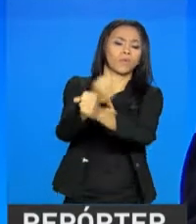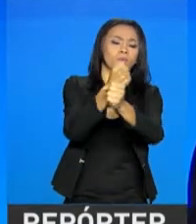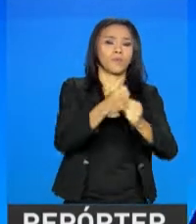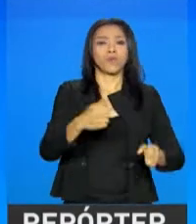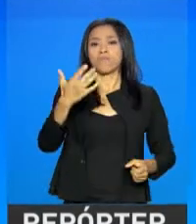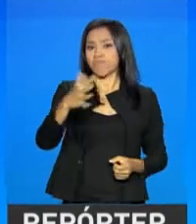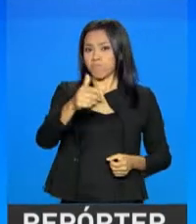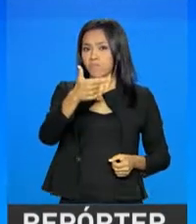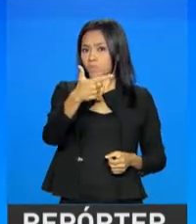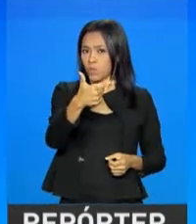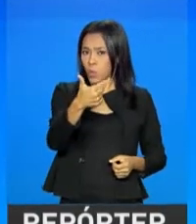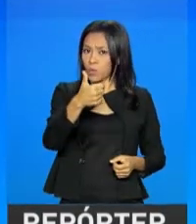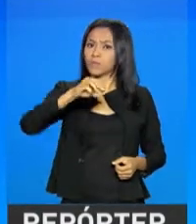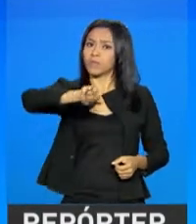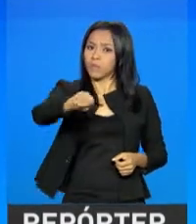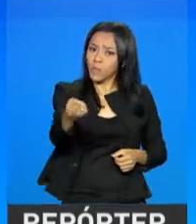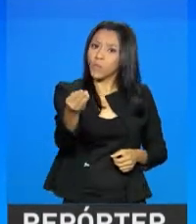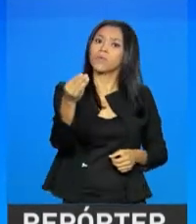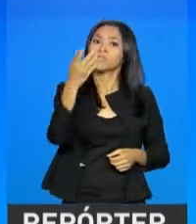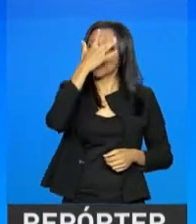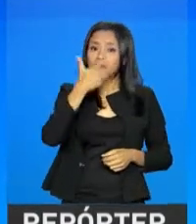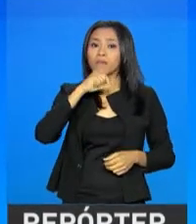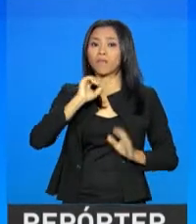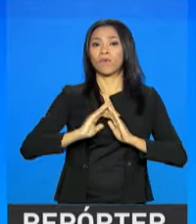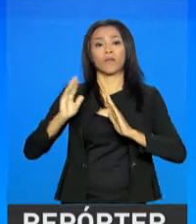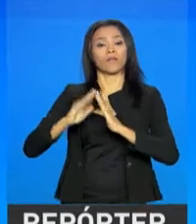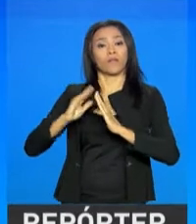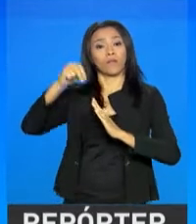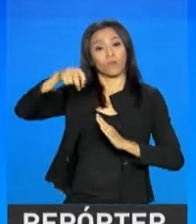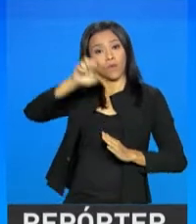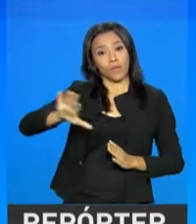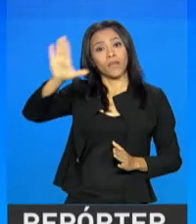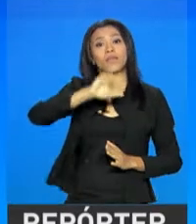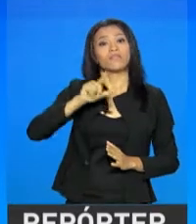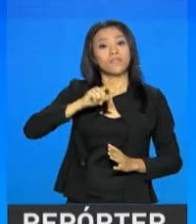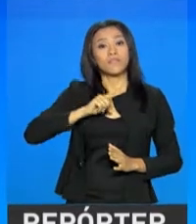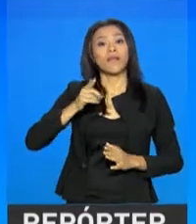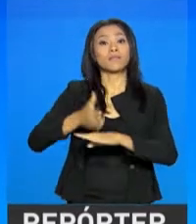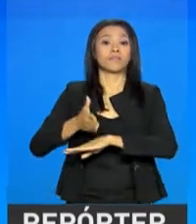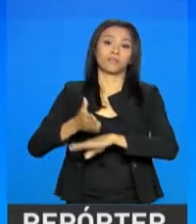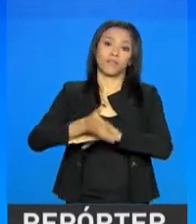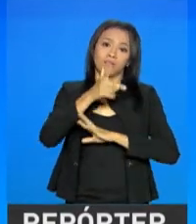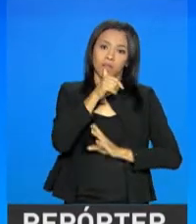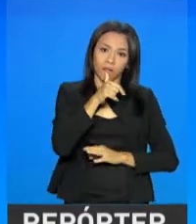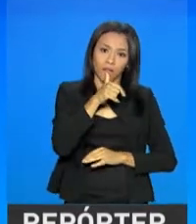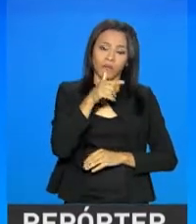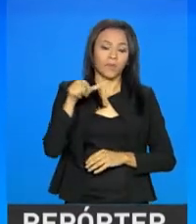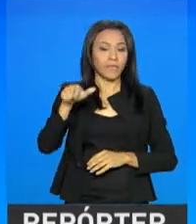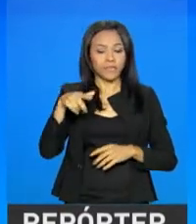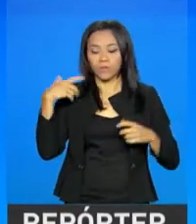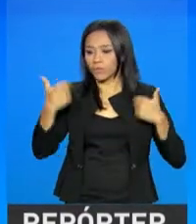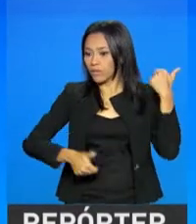12 milhões de brasileiros no nordeste do país e ao realizar essa que é a maior obra da infraestrutura